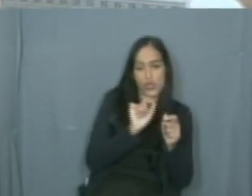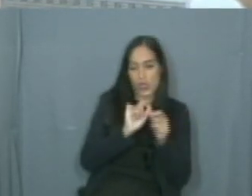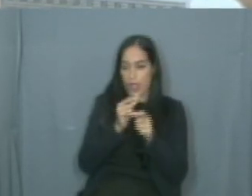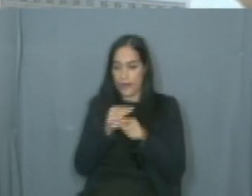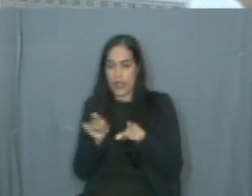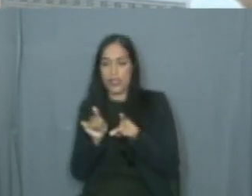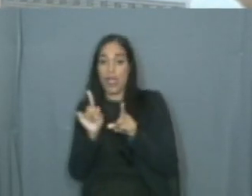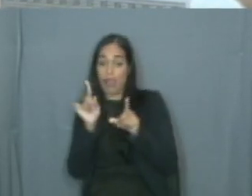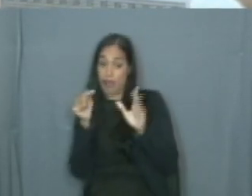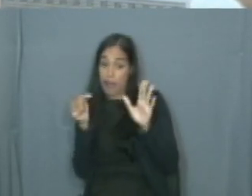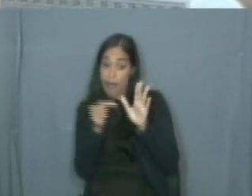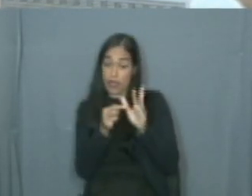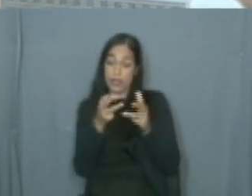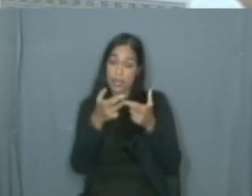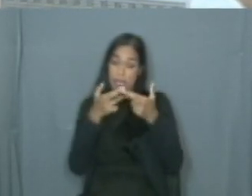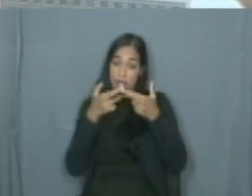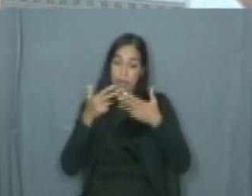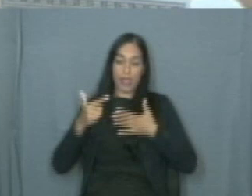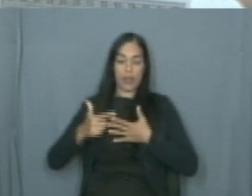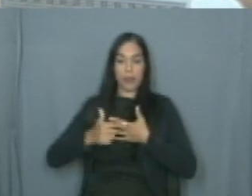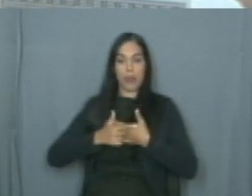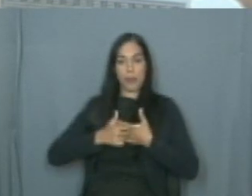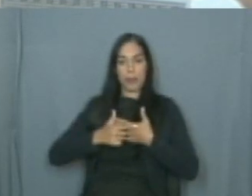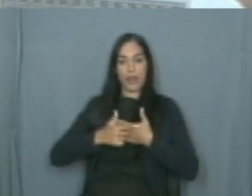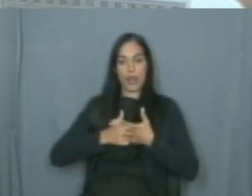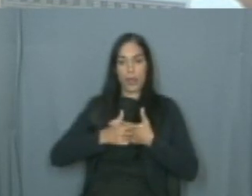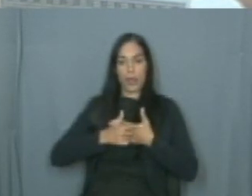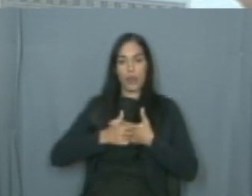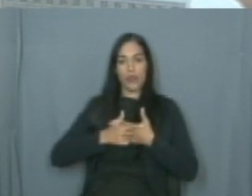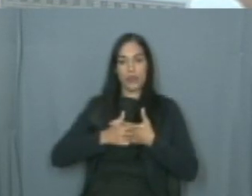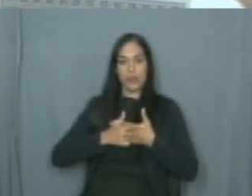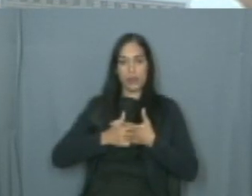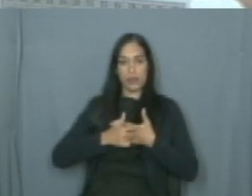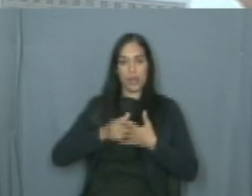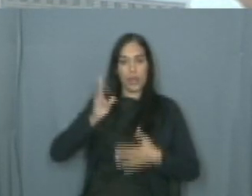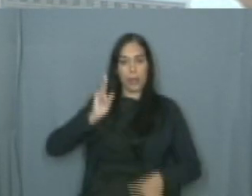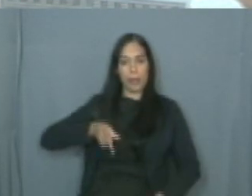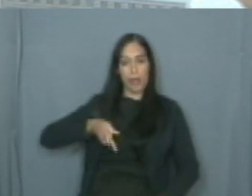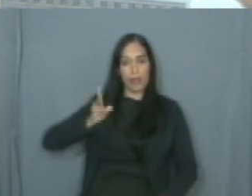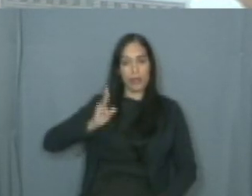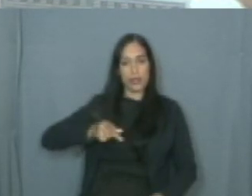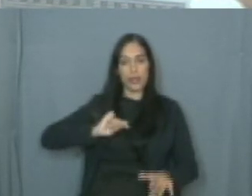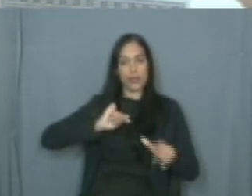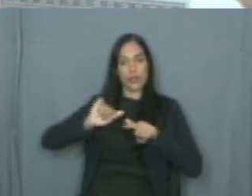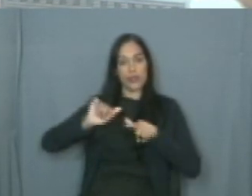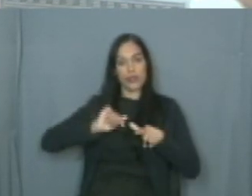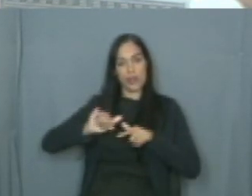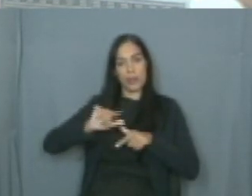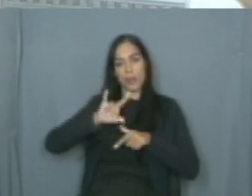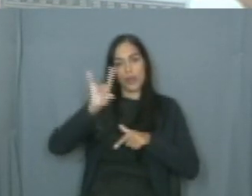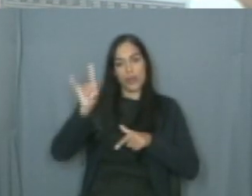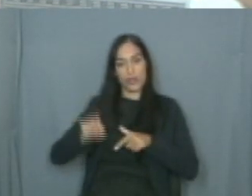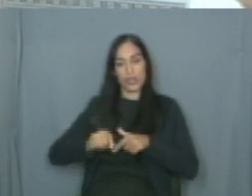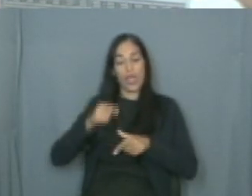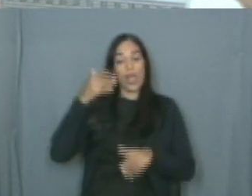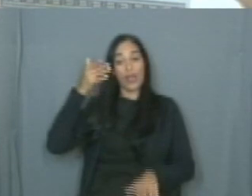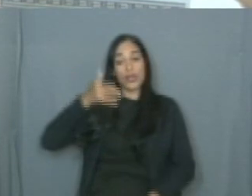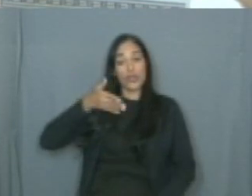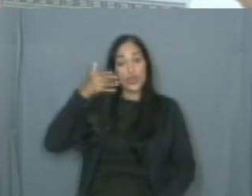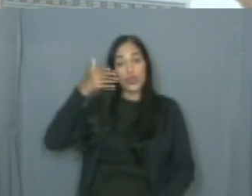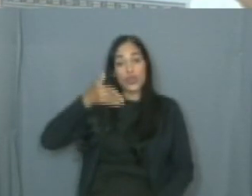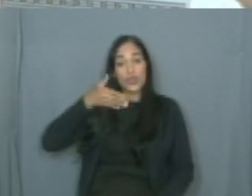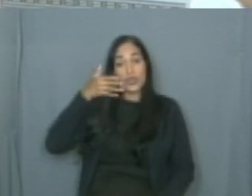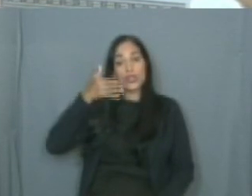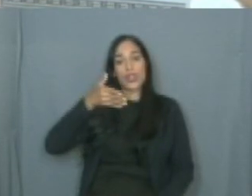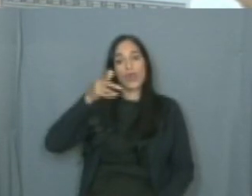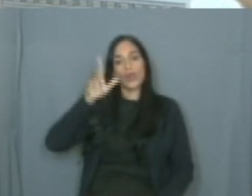Esse requerimento, ele tem um papel. Estar sempre mantendo na ordem do dia a discussão de